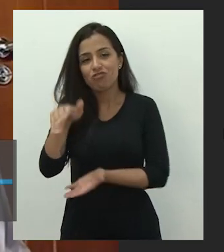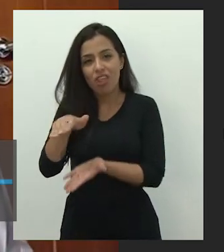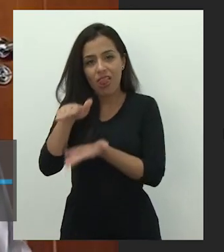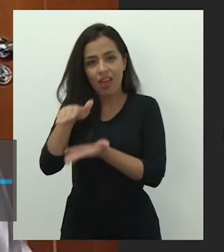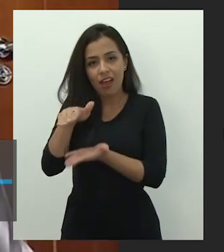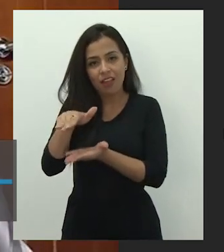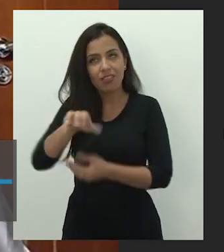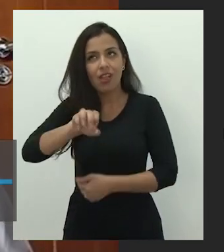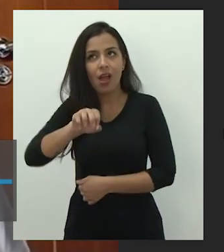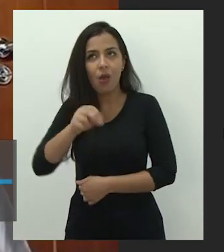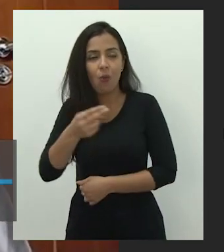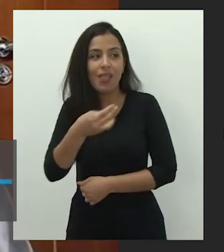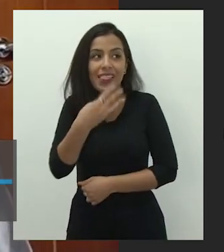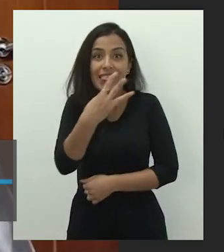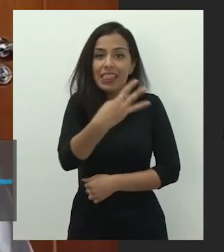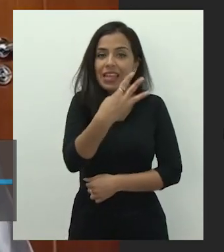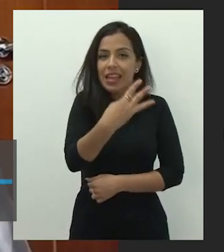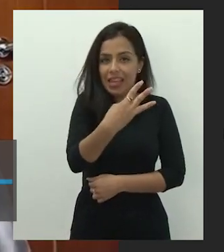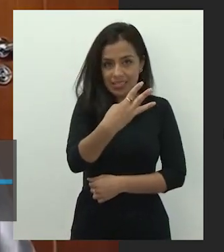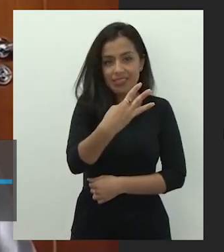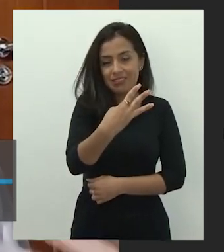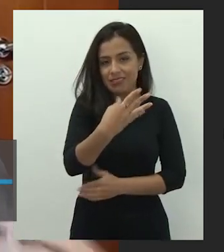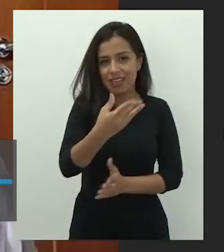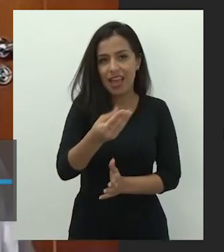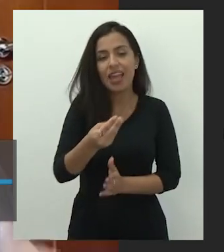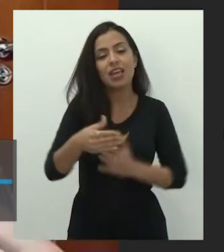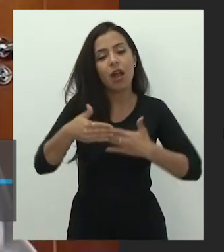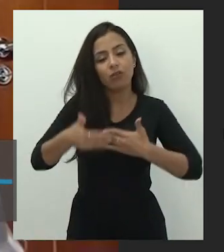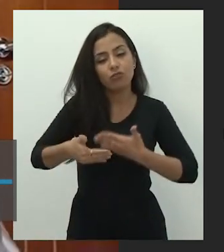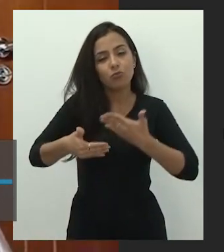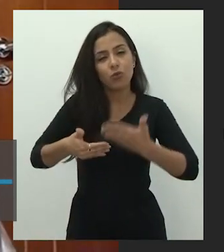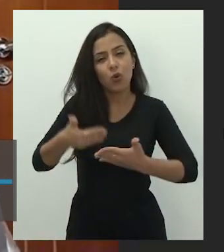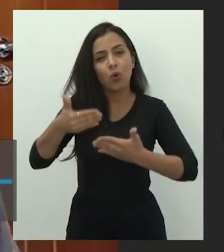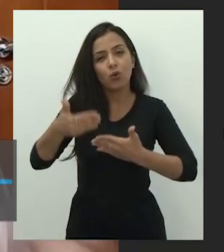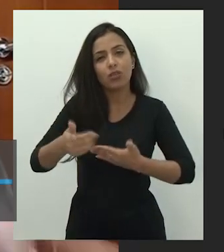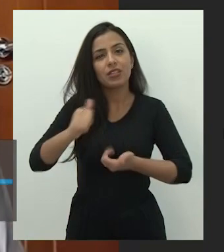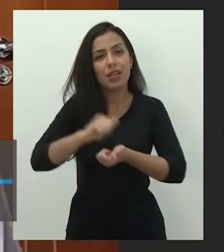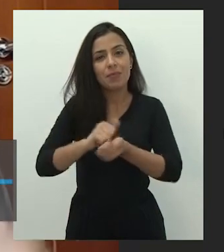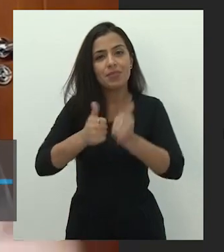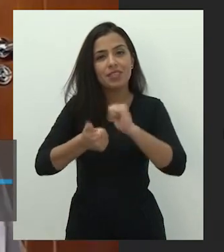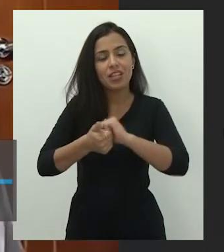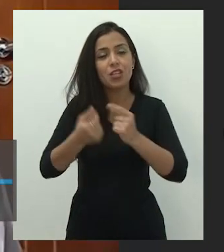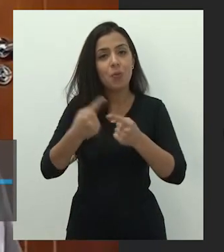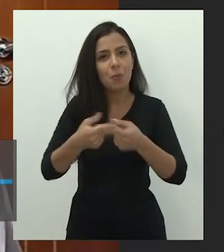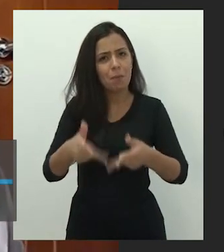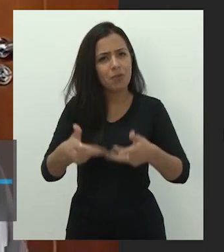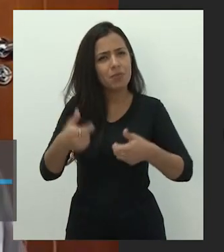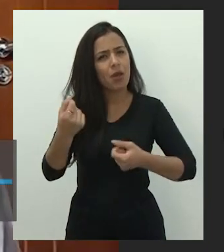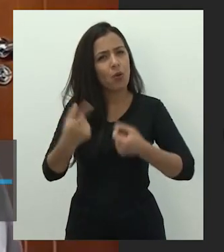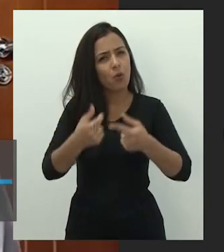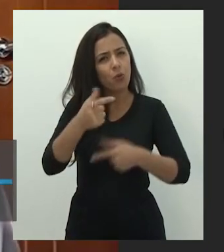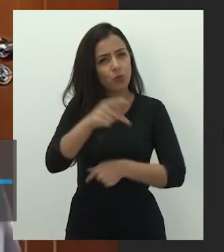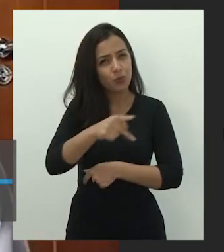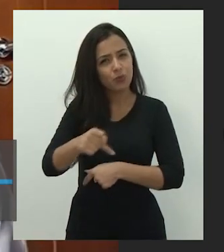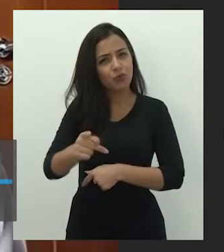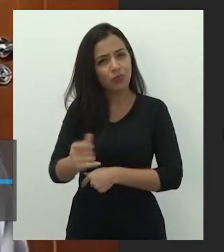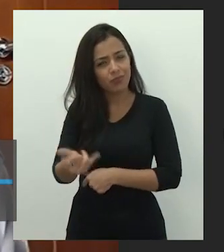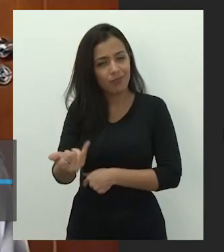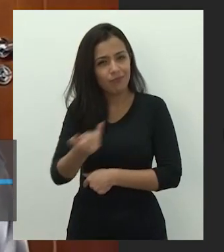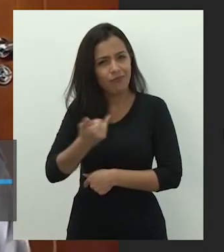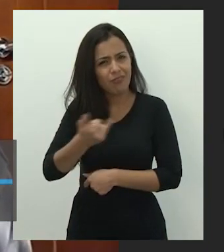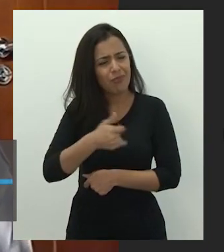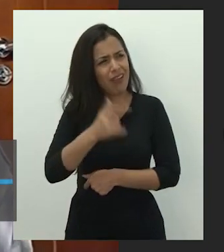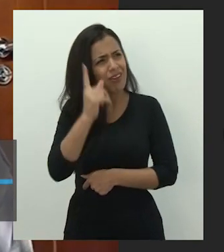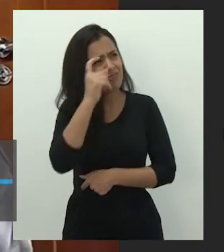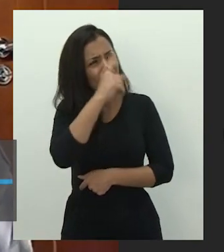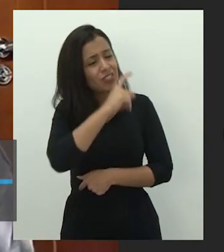e ir dificultando ao longo do caminho, que alguns professores aqui comentaram, mas eu acho difícil. Não, é uma estratégia. A gente vai cada vez